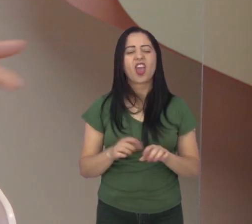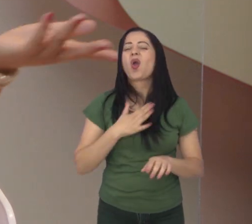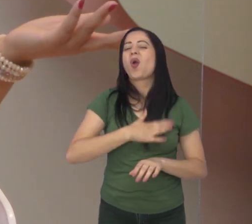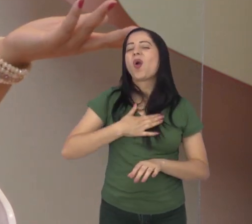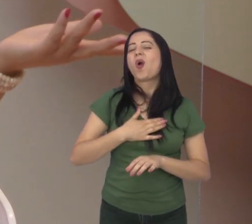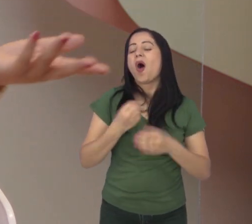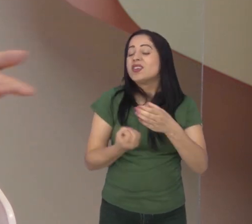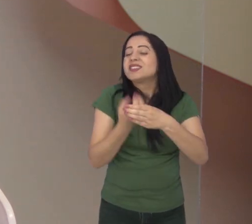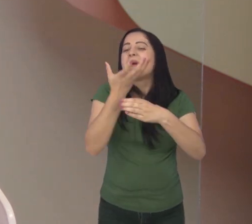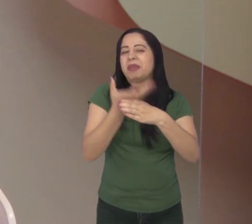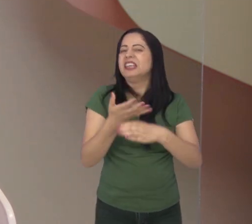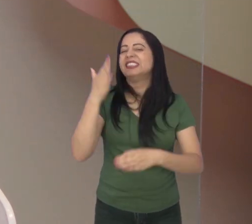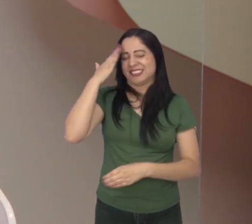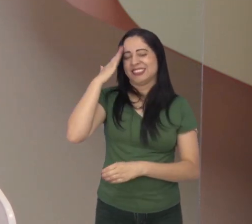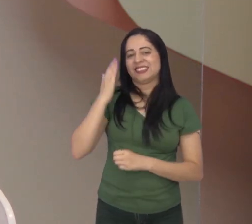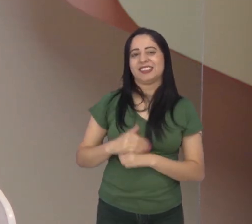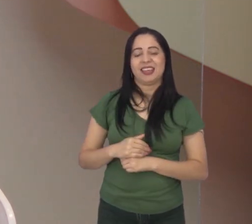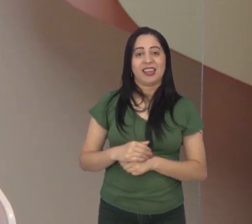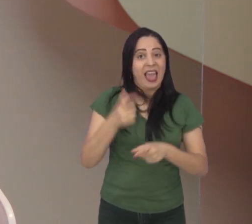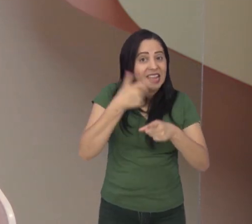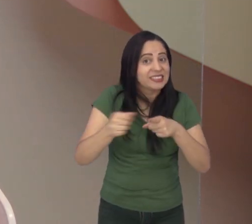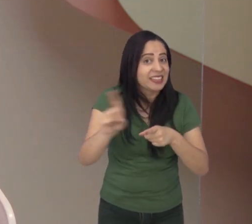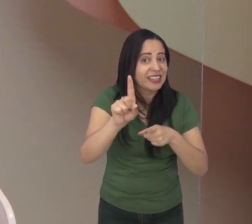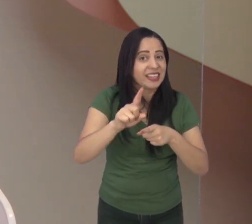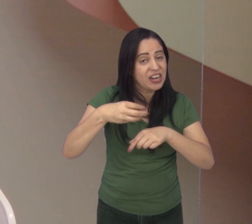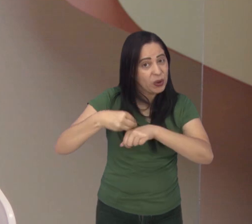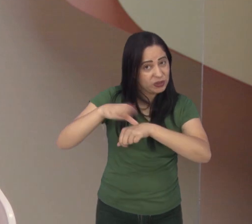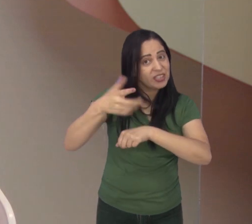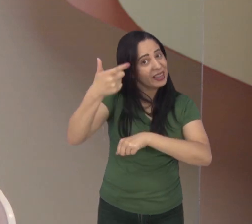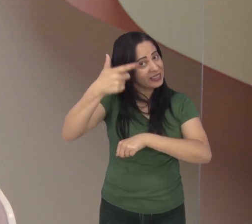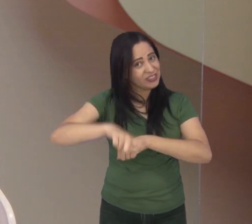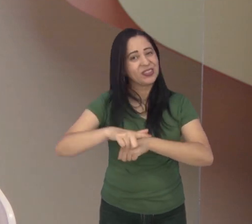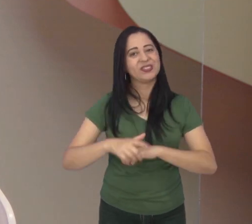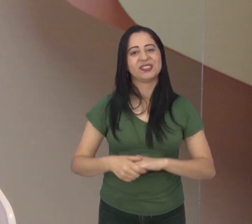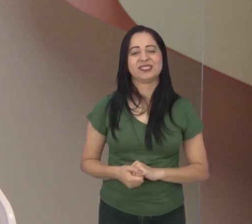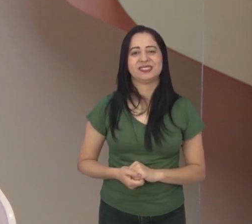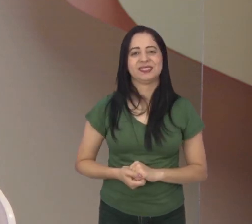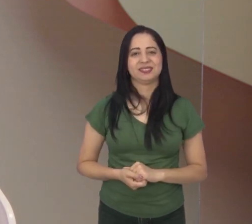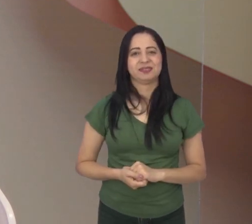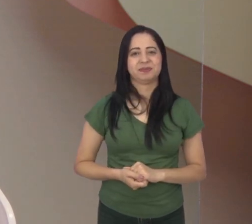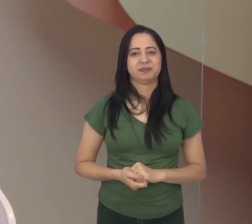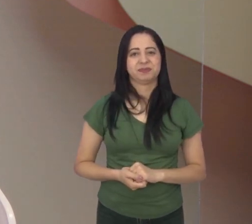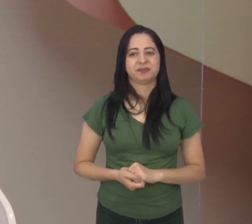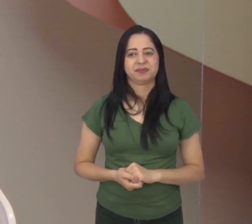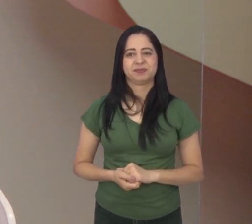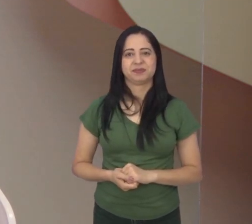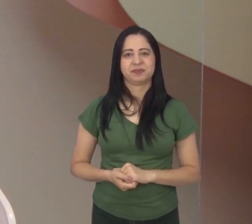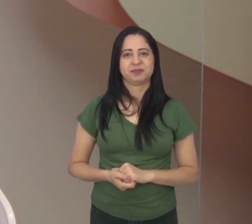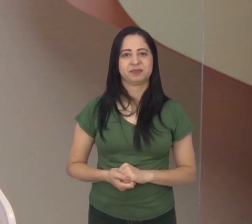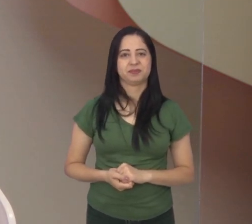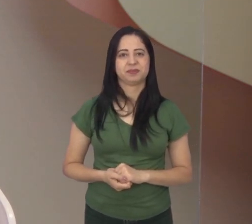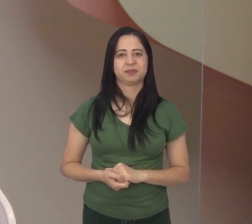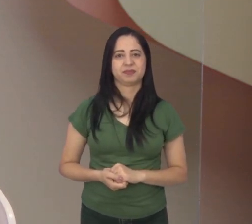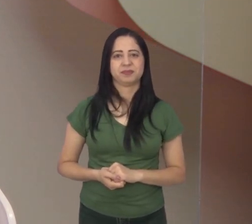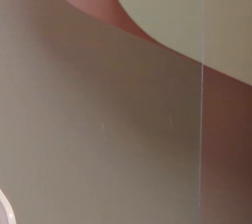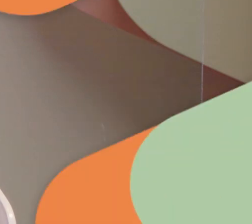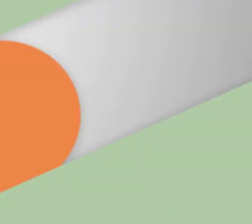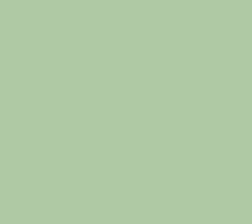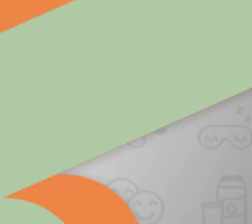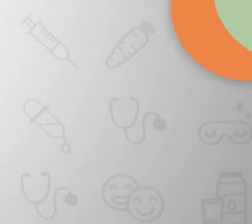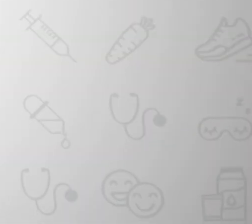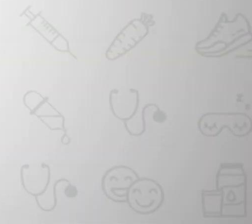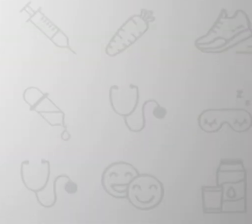sou apaixonada, né? E acredito que você em casa também deve ter uma plantinha aí. Então fica com a gente que a gente tem mais dicas depois do intervalo.